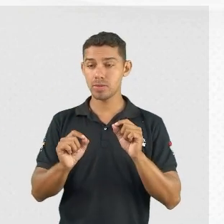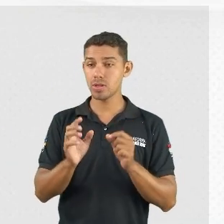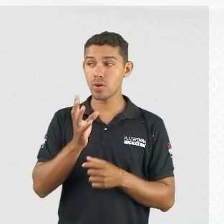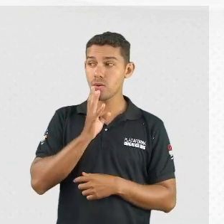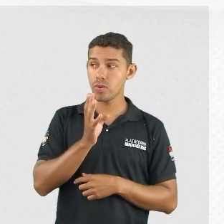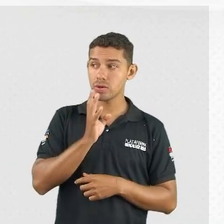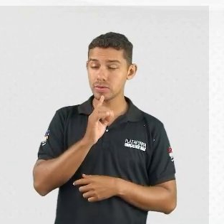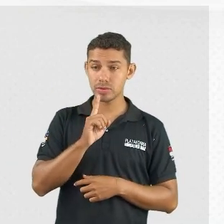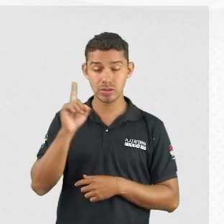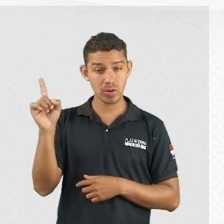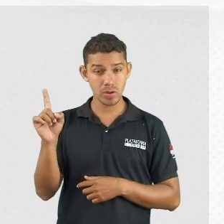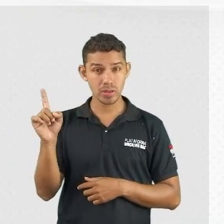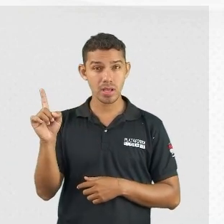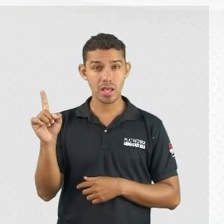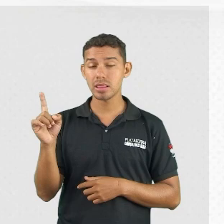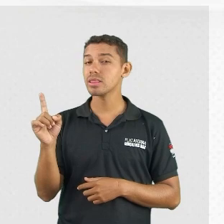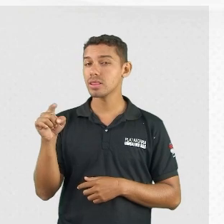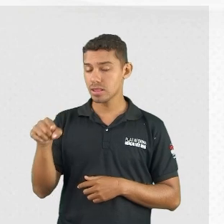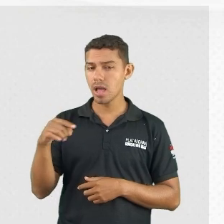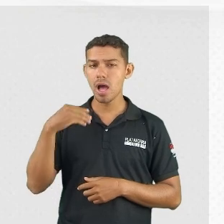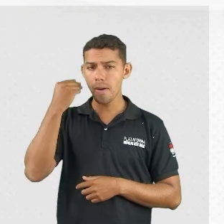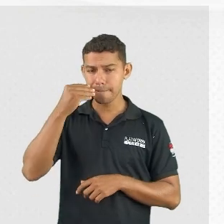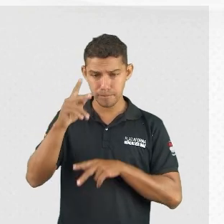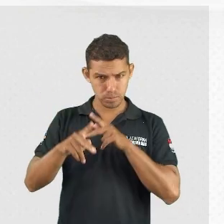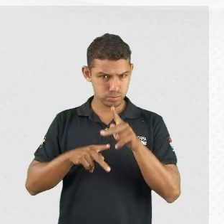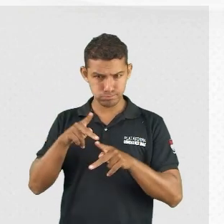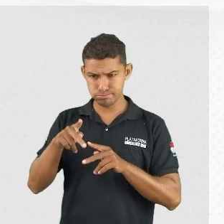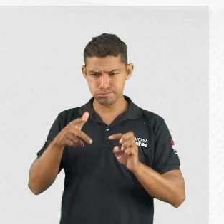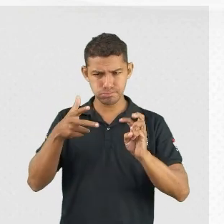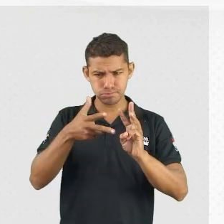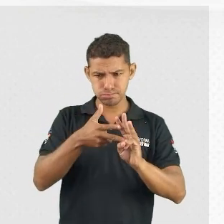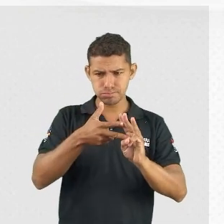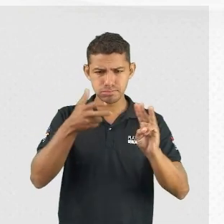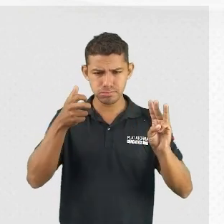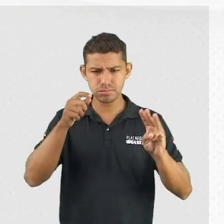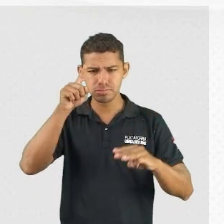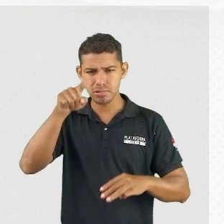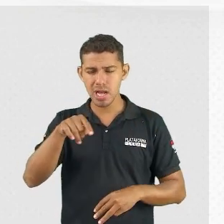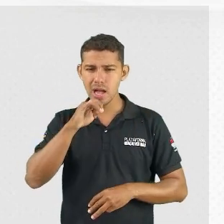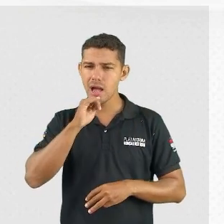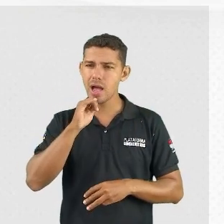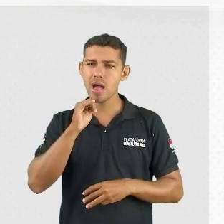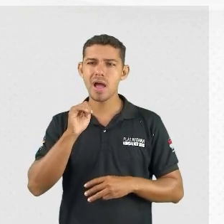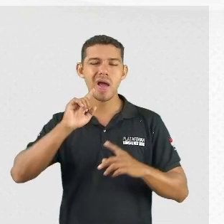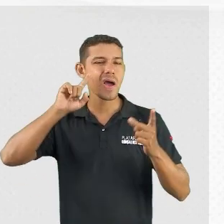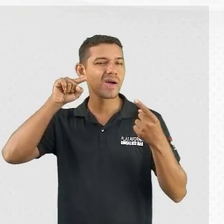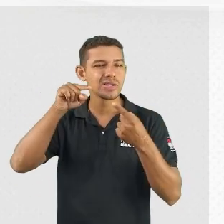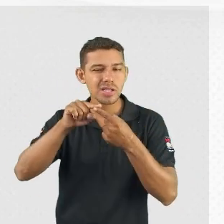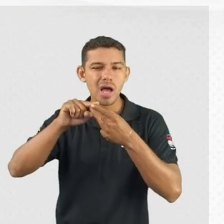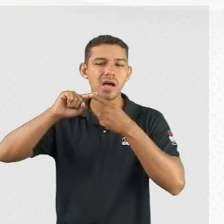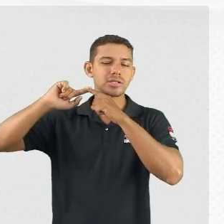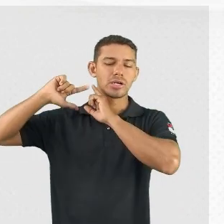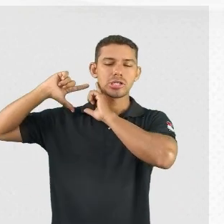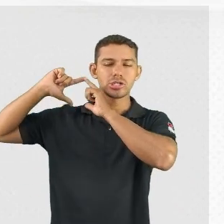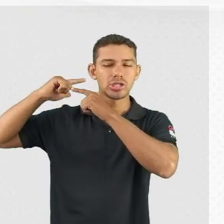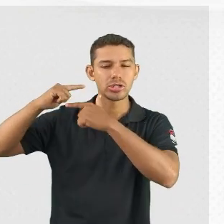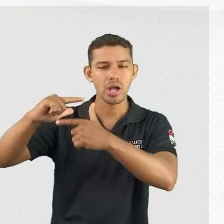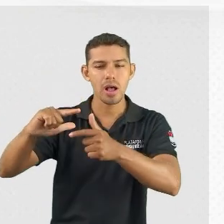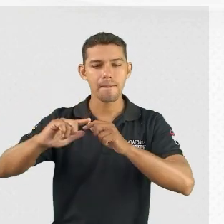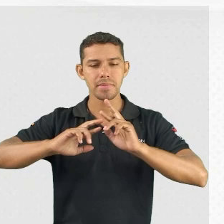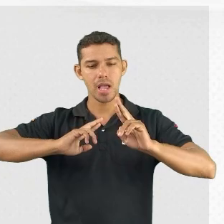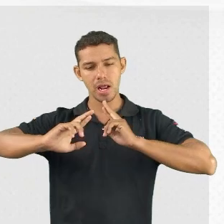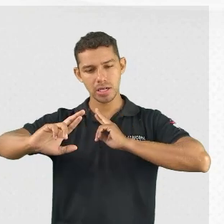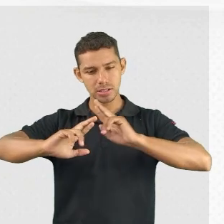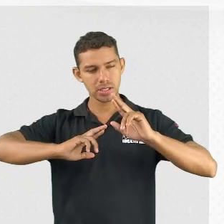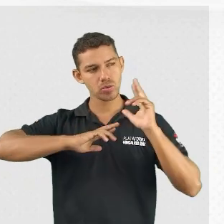conhecimento dos povos indígenas é um conhecimento que ele é muito pautado na ancestralidade, na relação